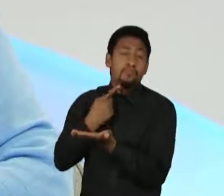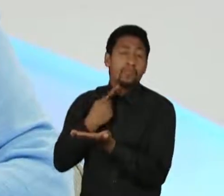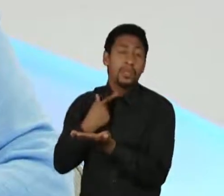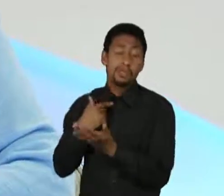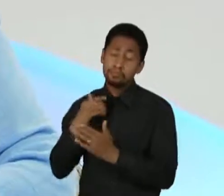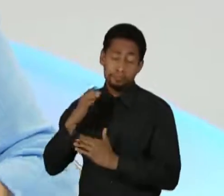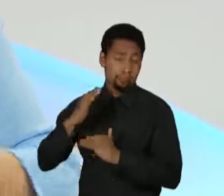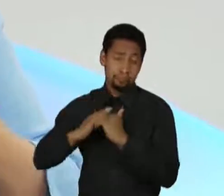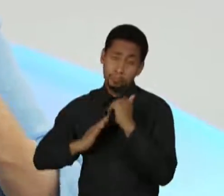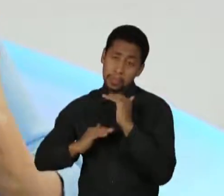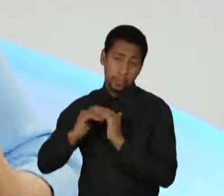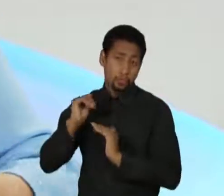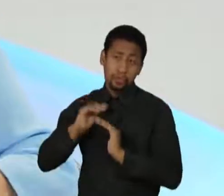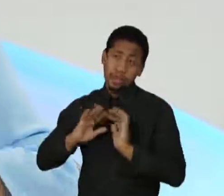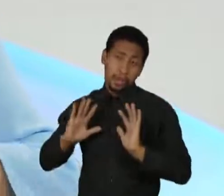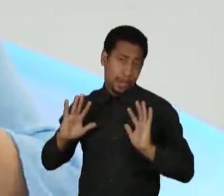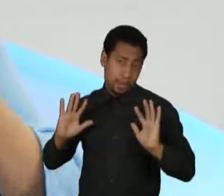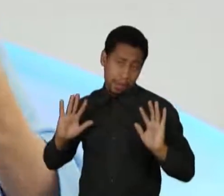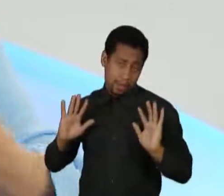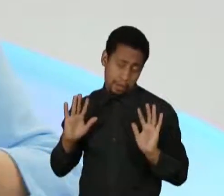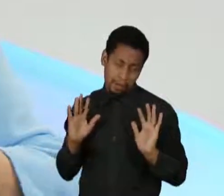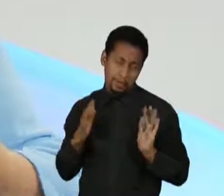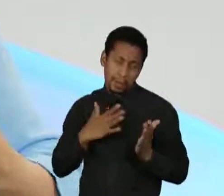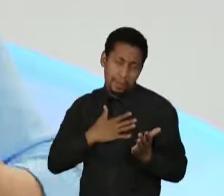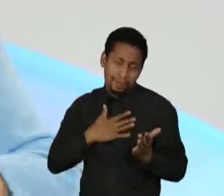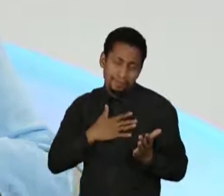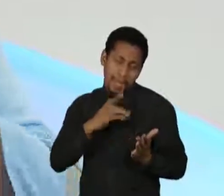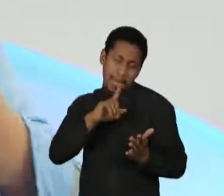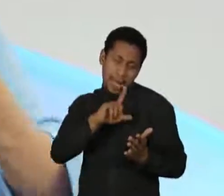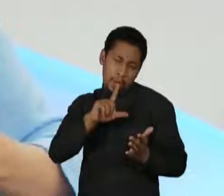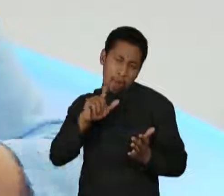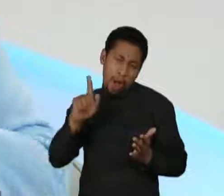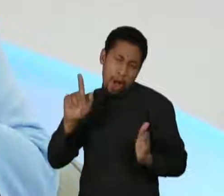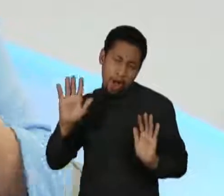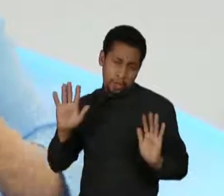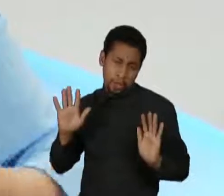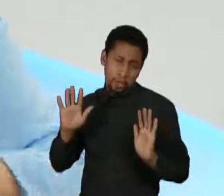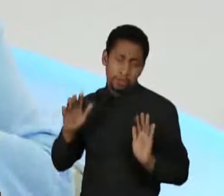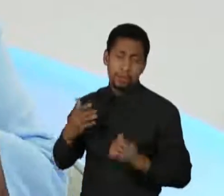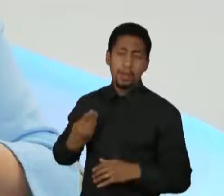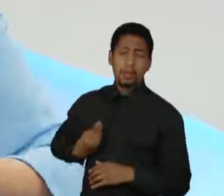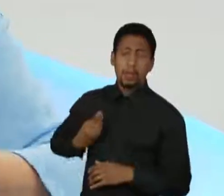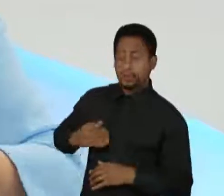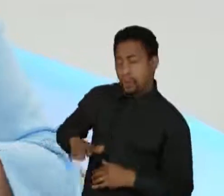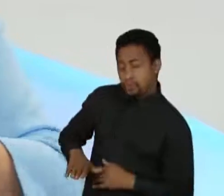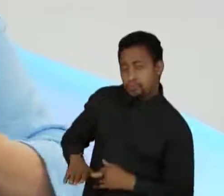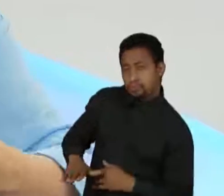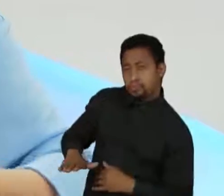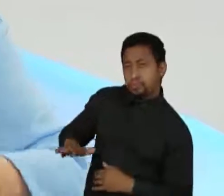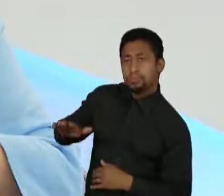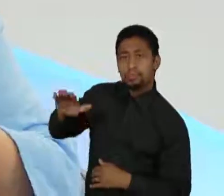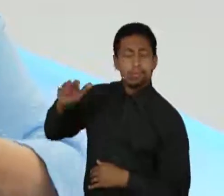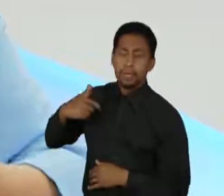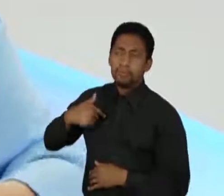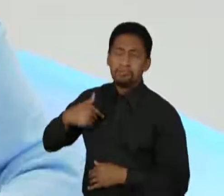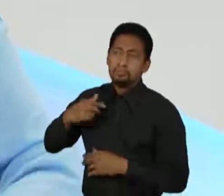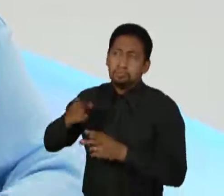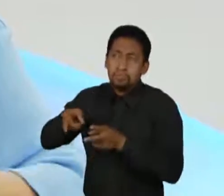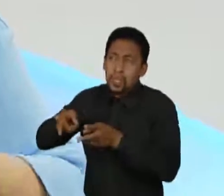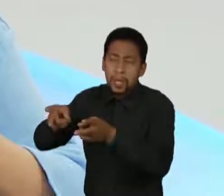que eu gosto de fazer fiz sempre a vida inteira de alguma coisa a oral ligada à